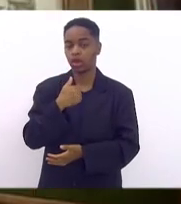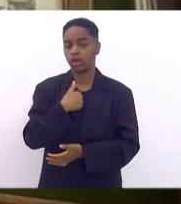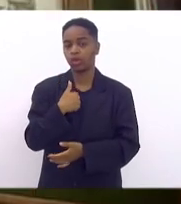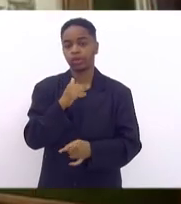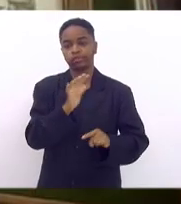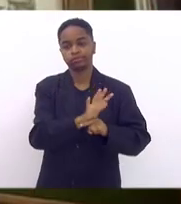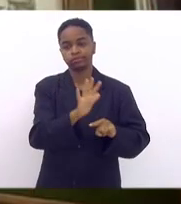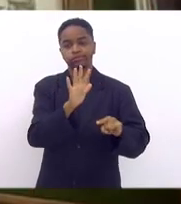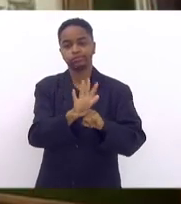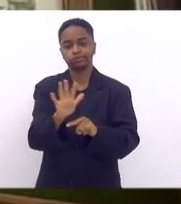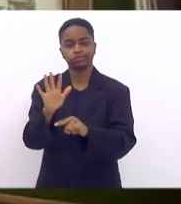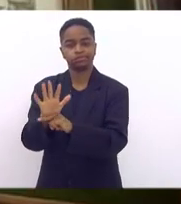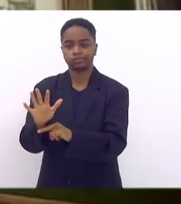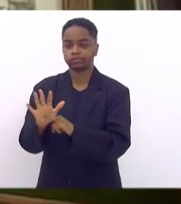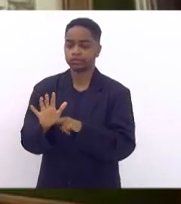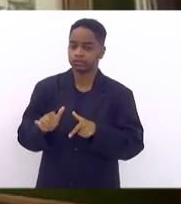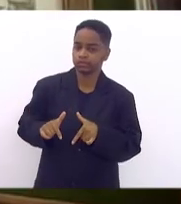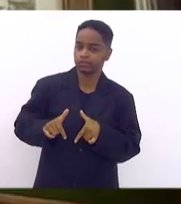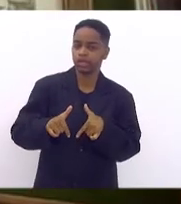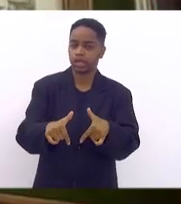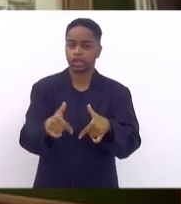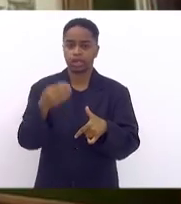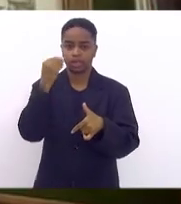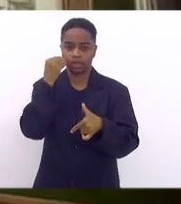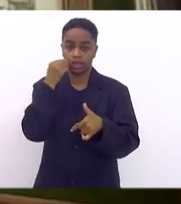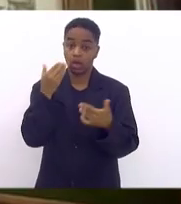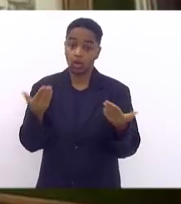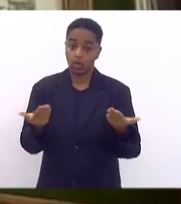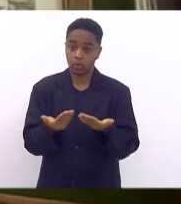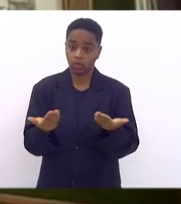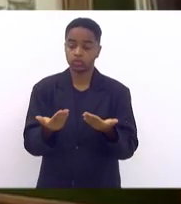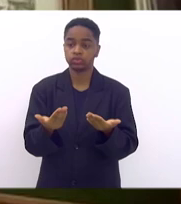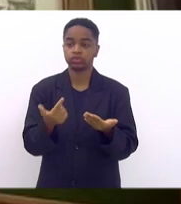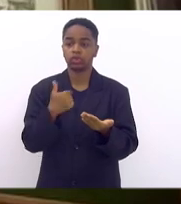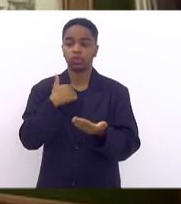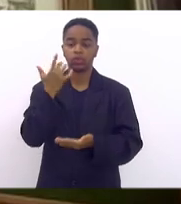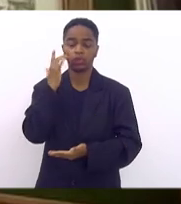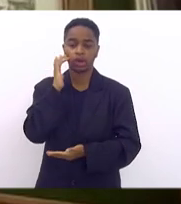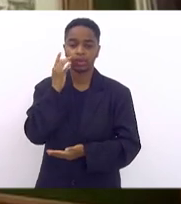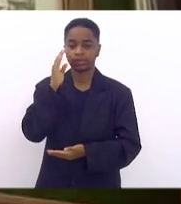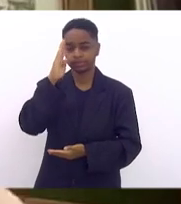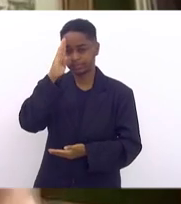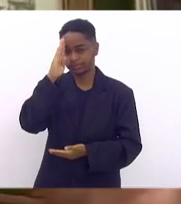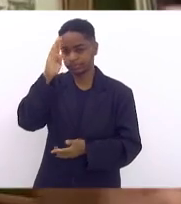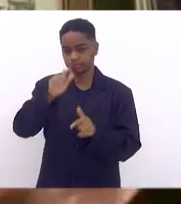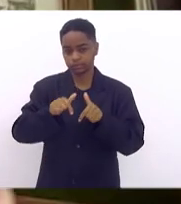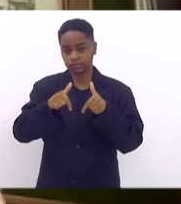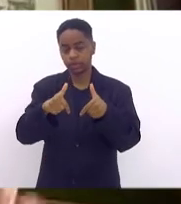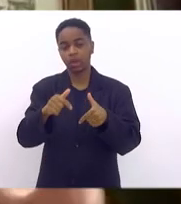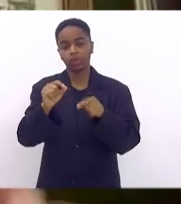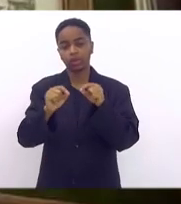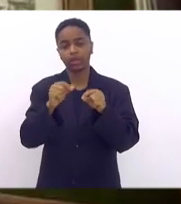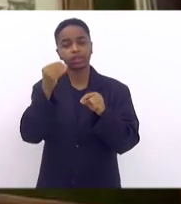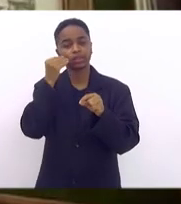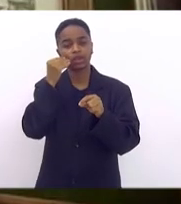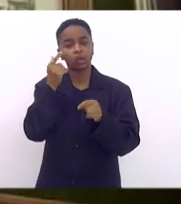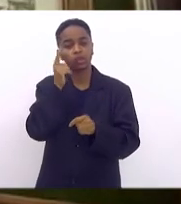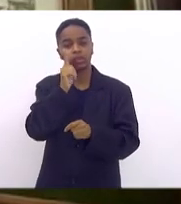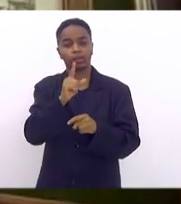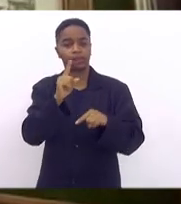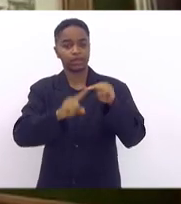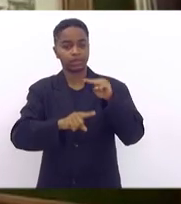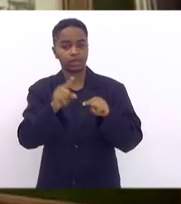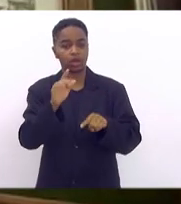ajudado de todas as formas que eu posso, né? Hoje eu acho que o maior enfrentamento é conseguir o material para ajudar